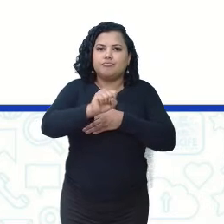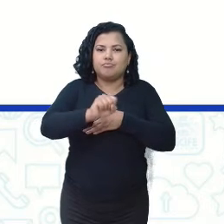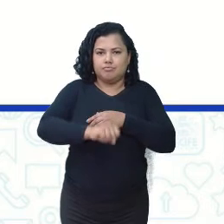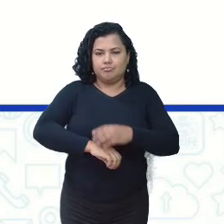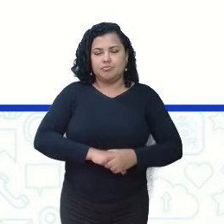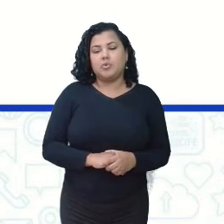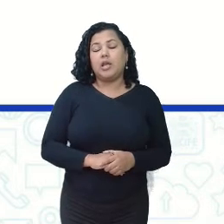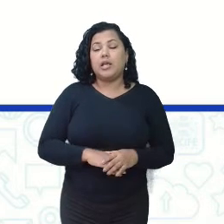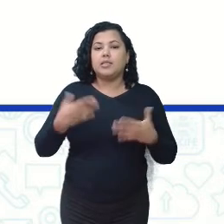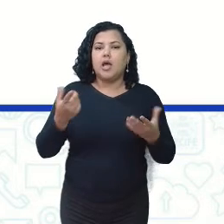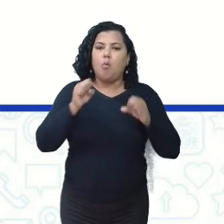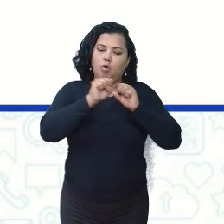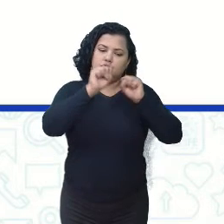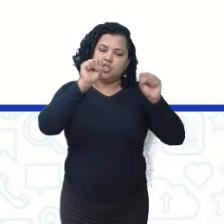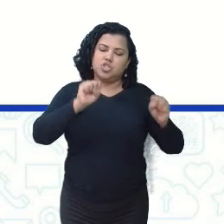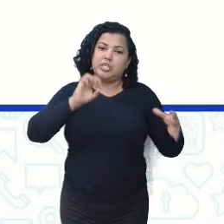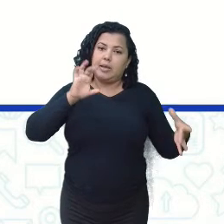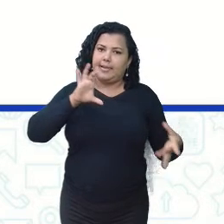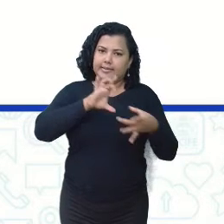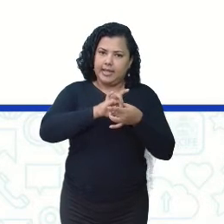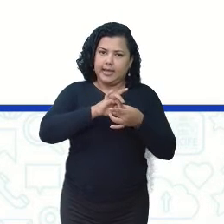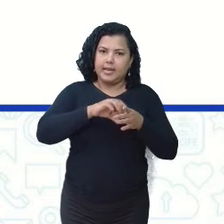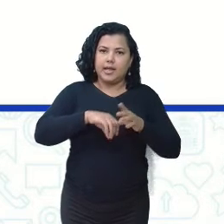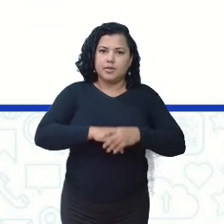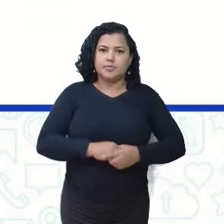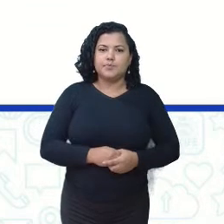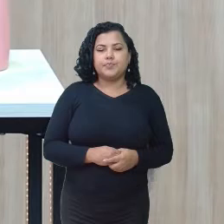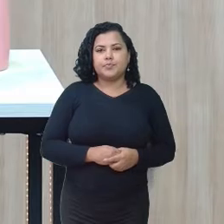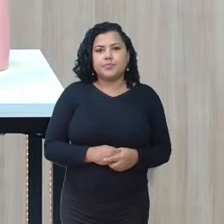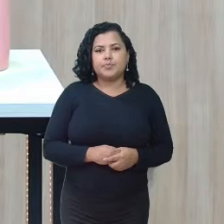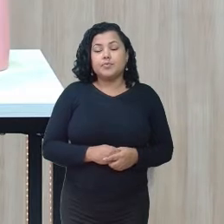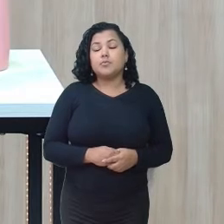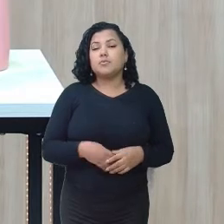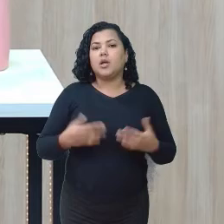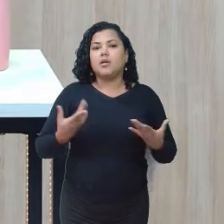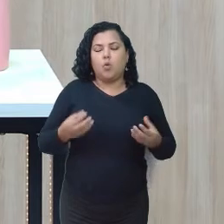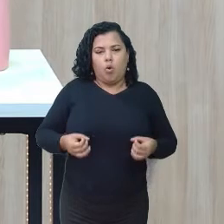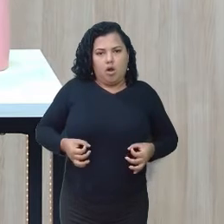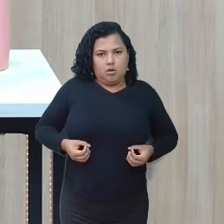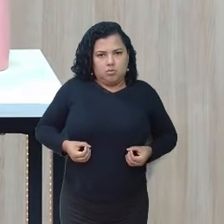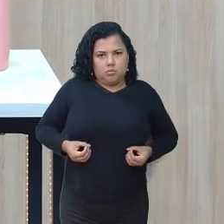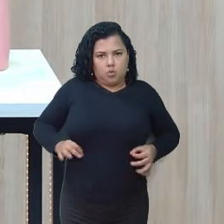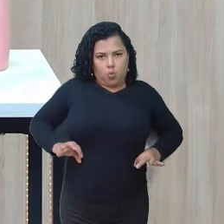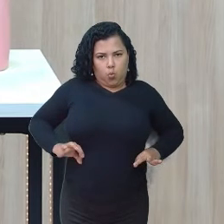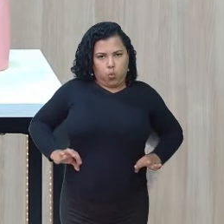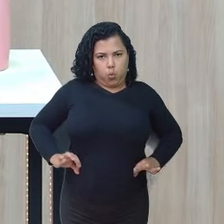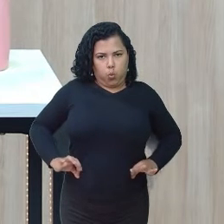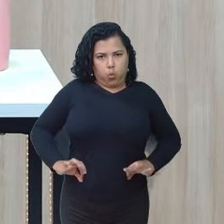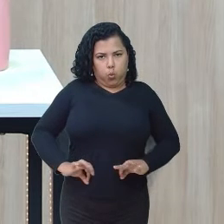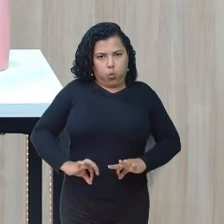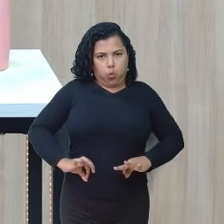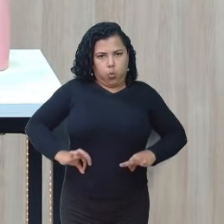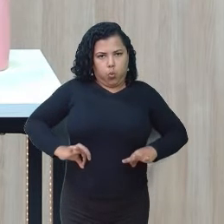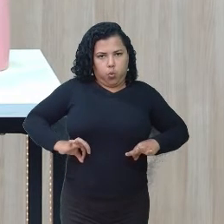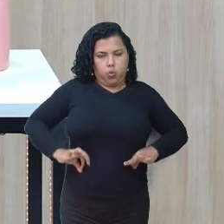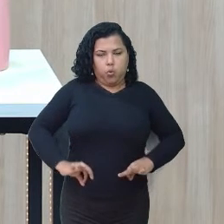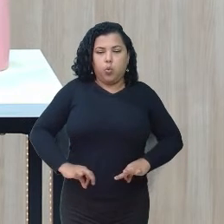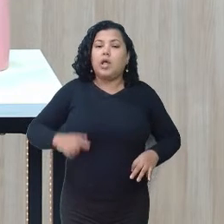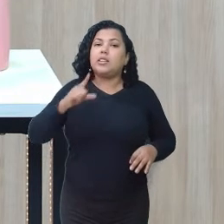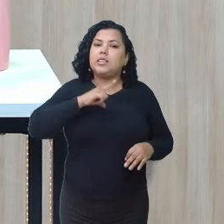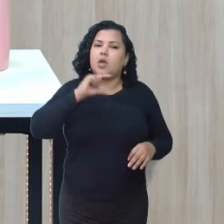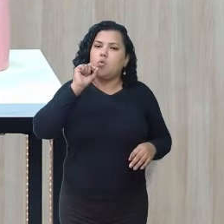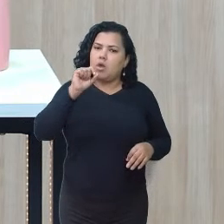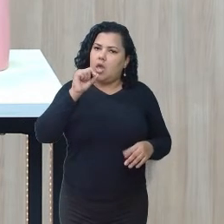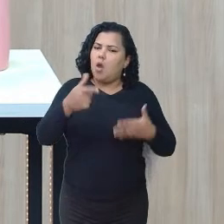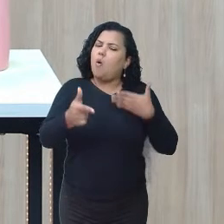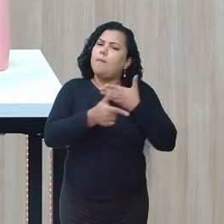é um sistema integrado. Observe que as tubas uterinas também ela tem a sua função no